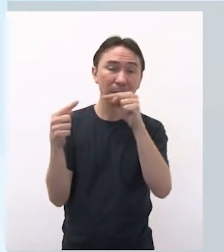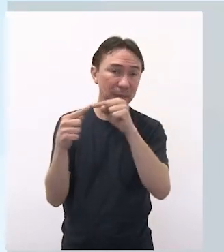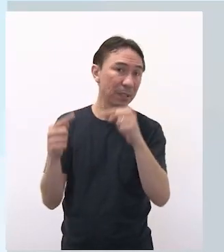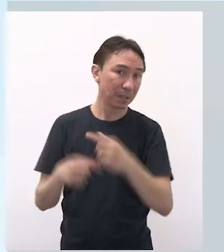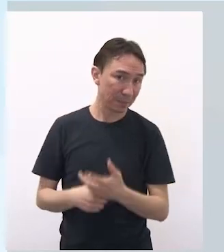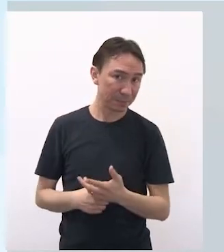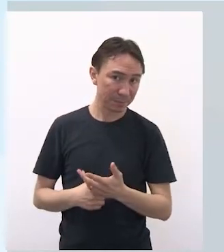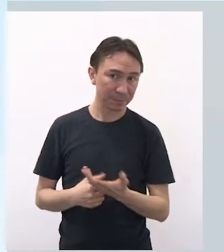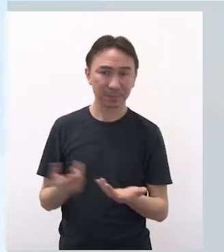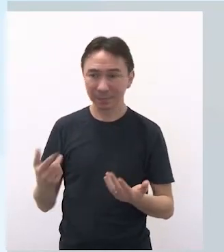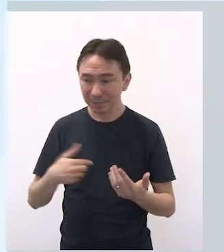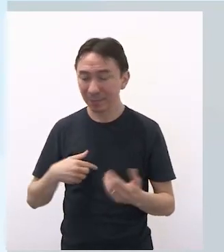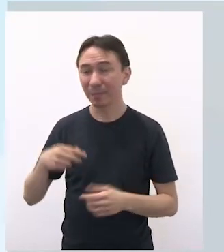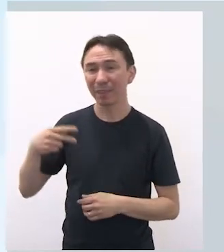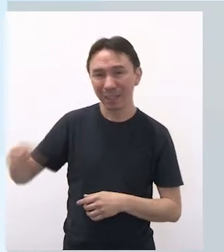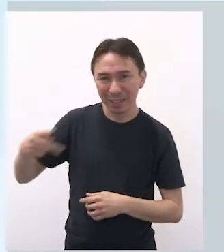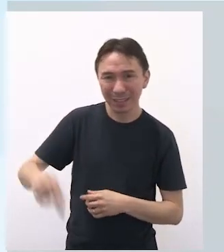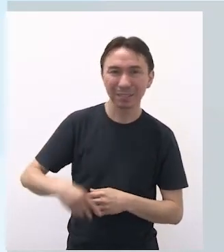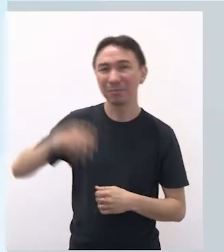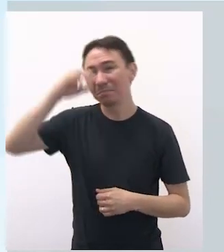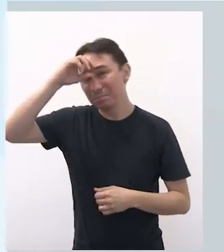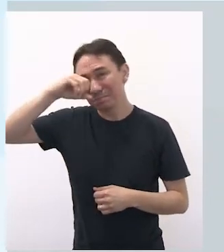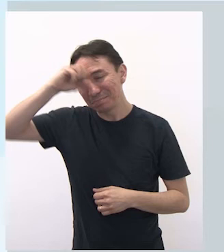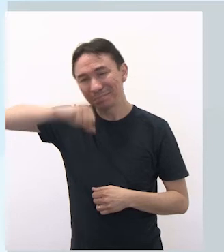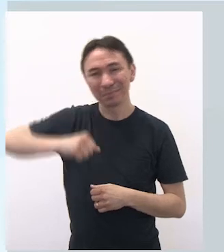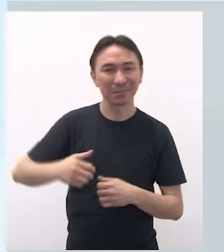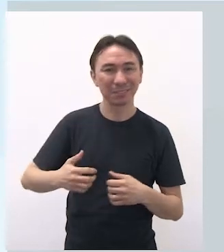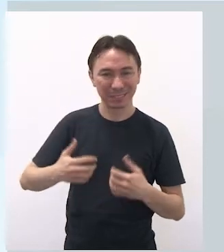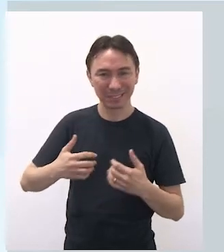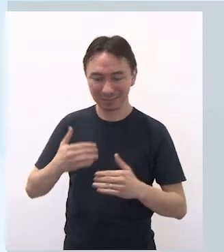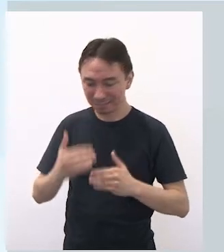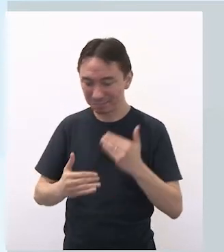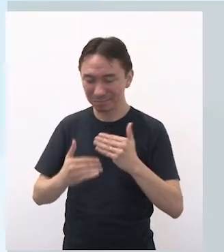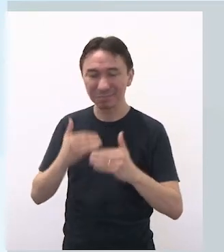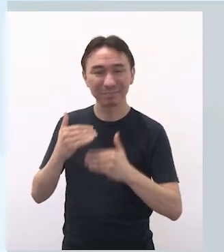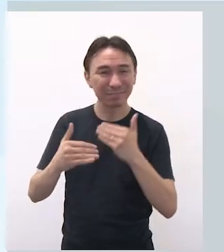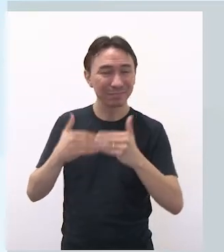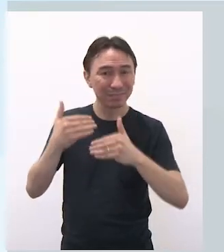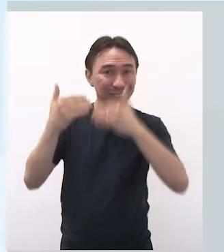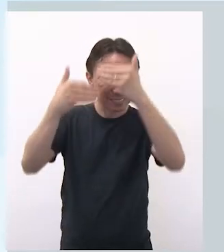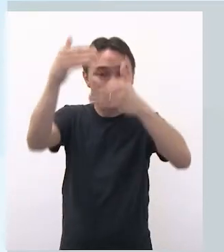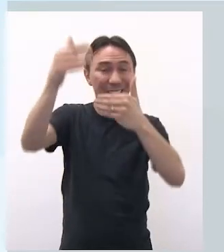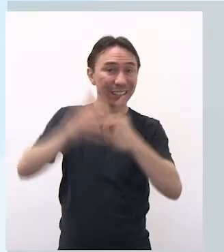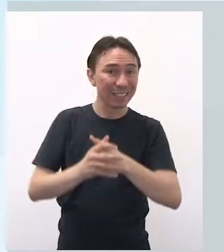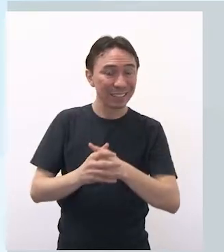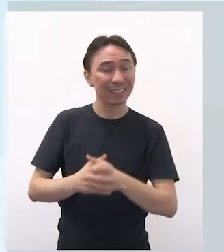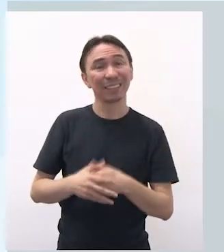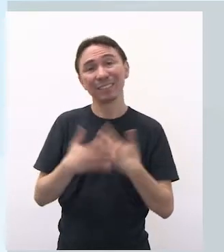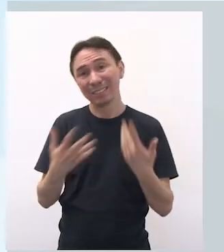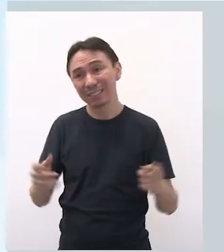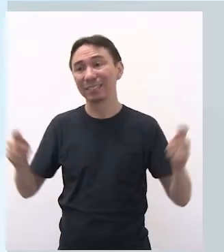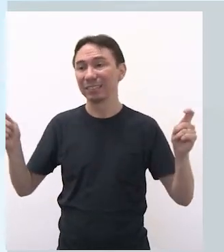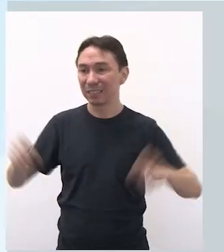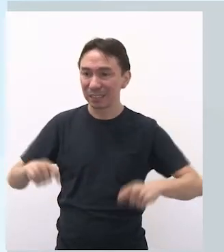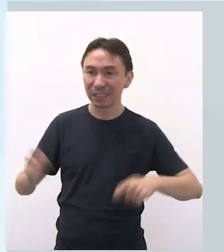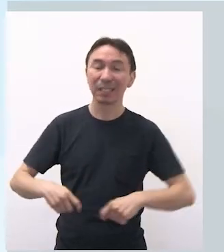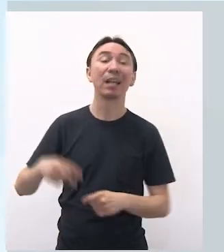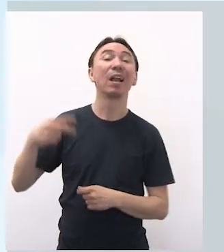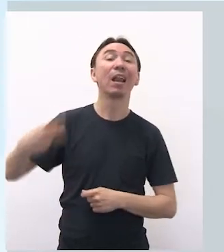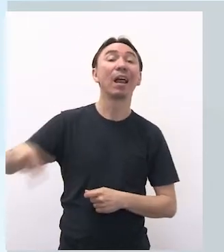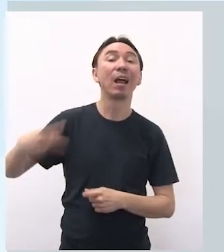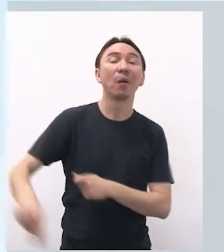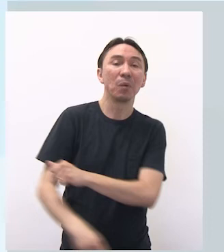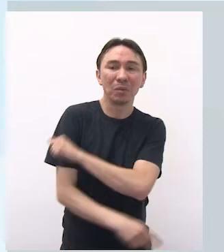esses níveis de aprendizagem, esses níveis de cognição, eu consigo recuperar aquele aluno que está